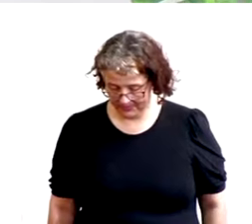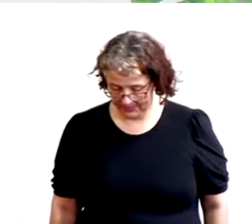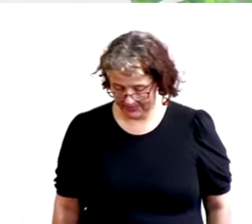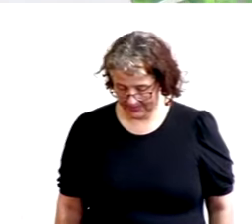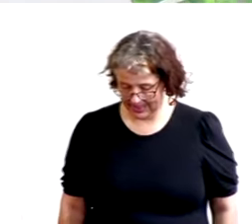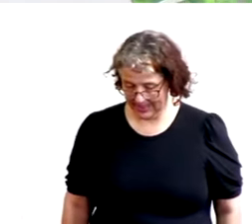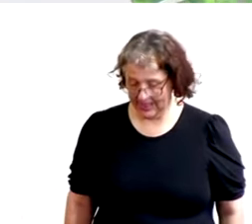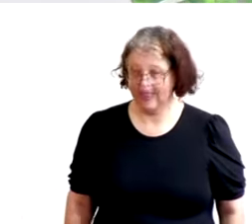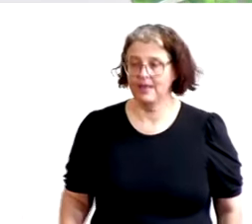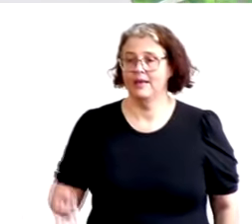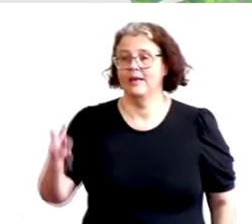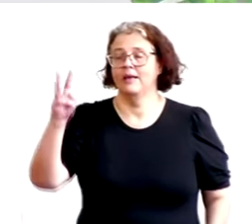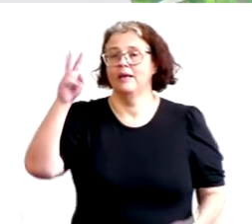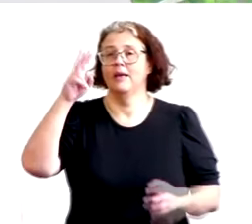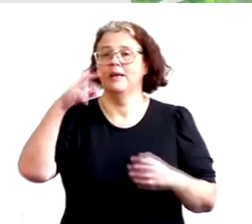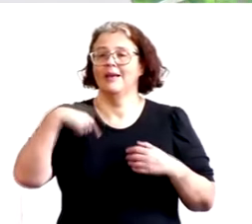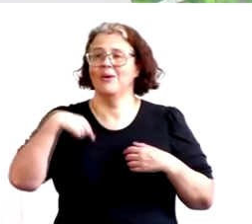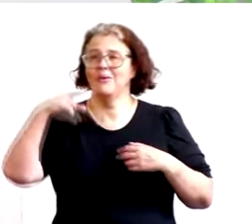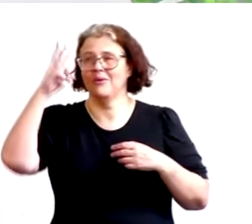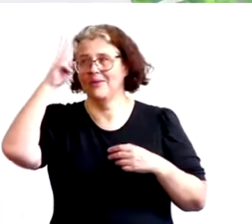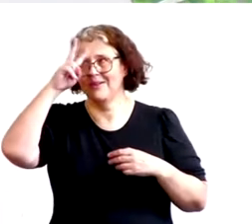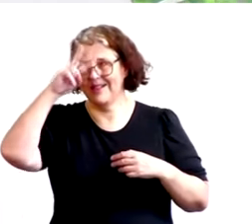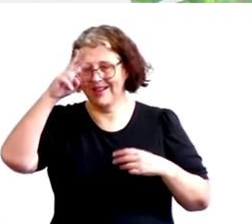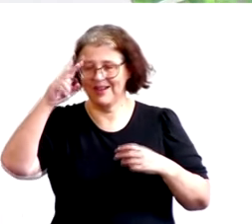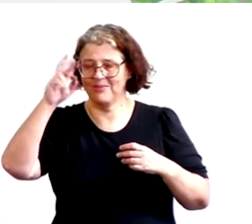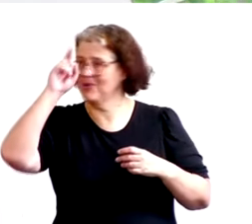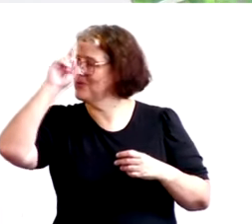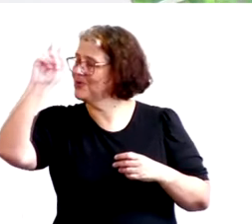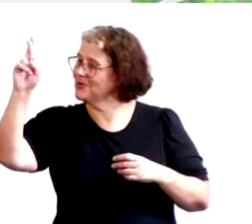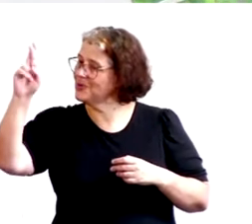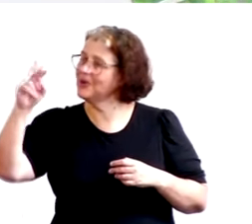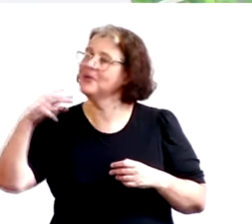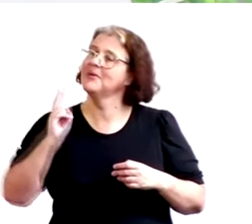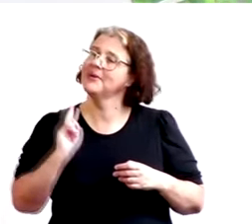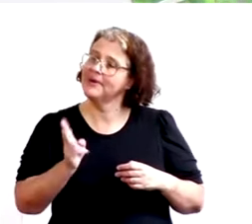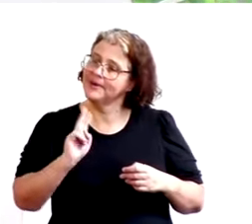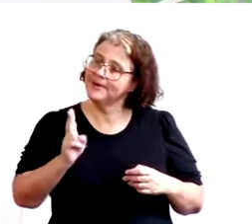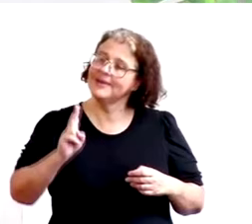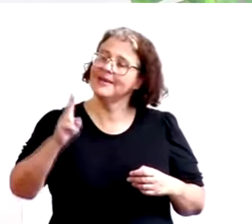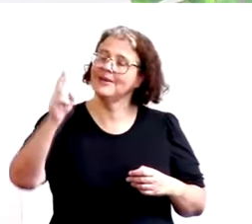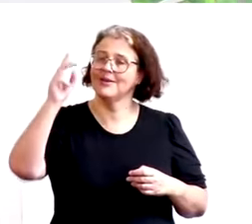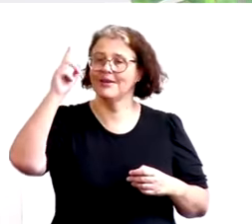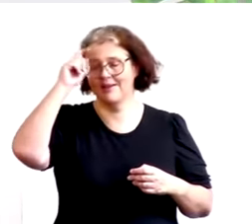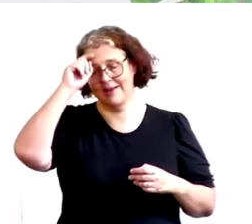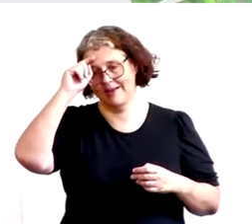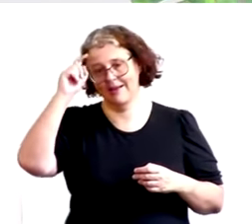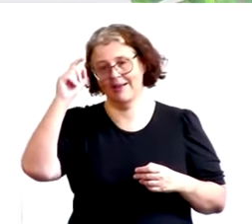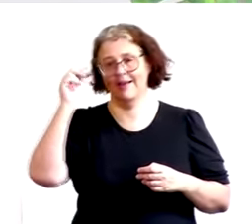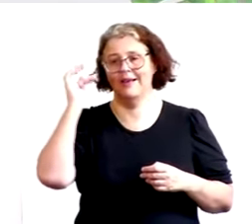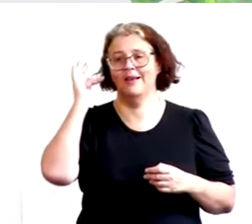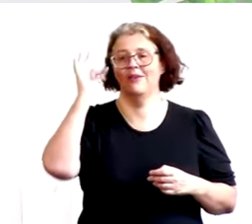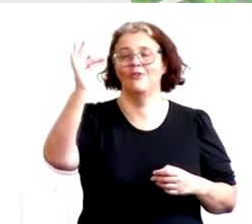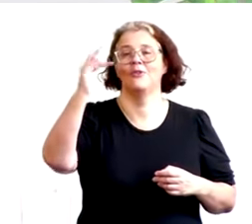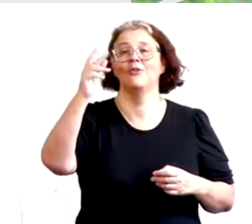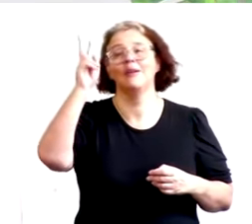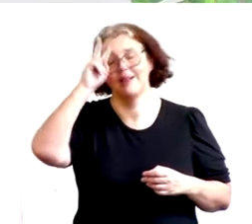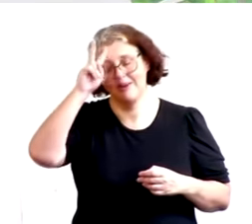recordo-me dos feitos o senhor certamente me lembrarei das tuas maravilhas da antiguidade